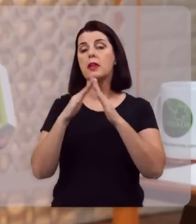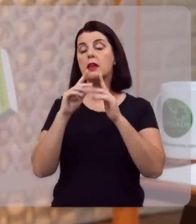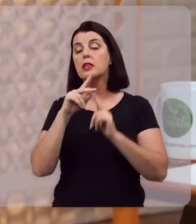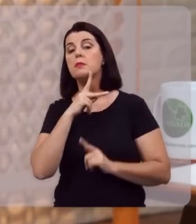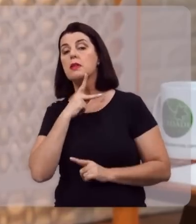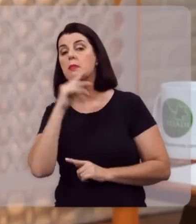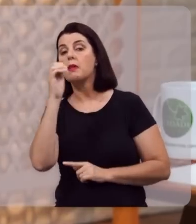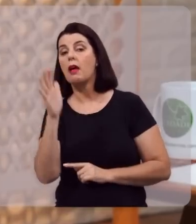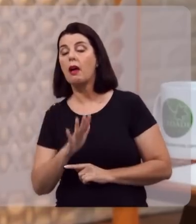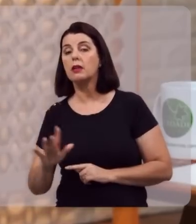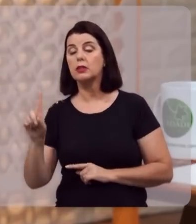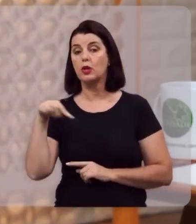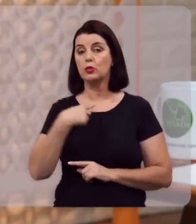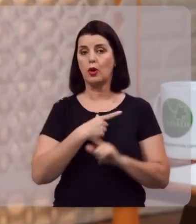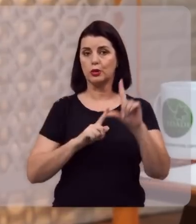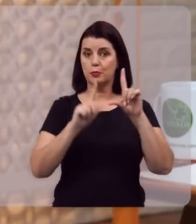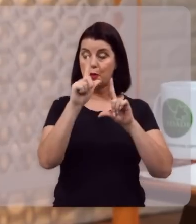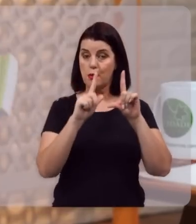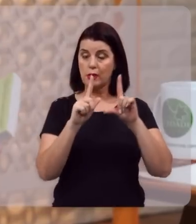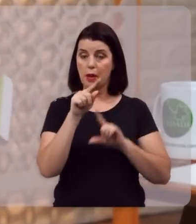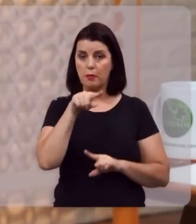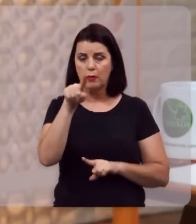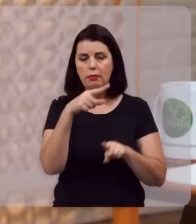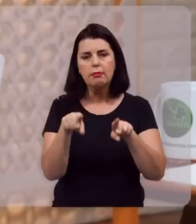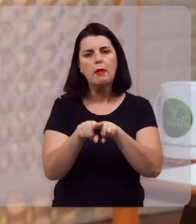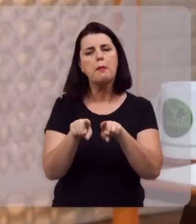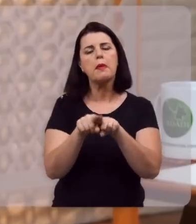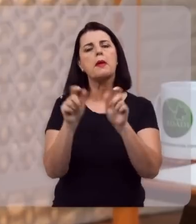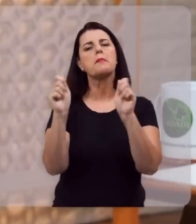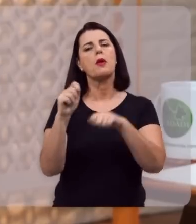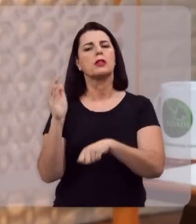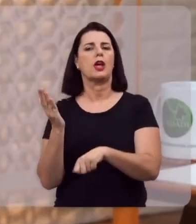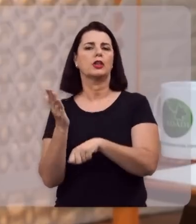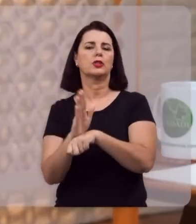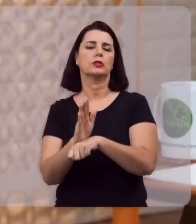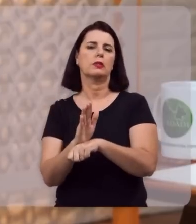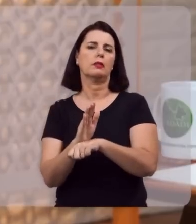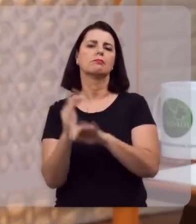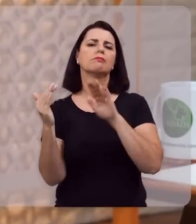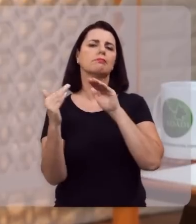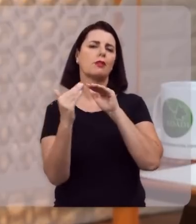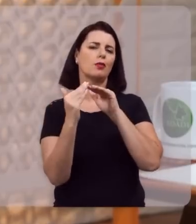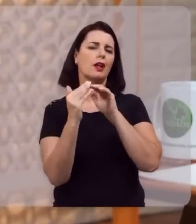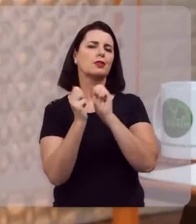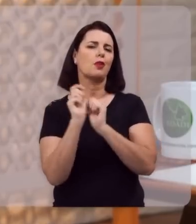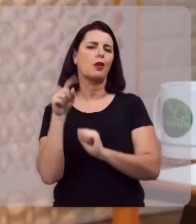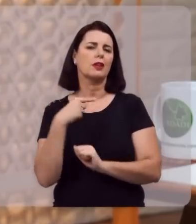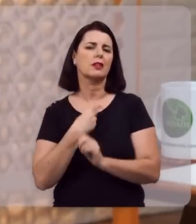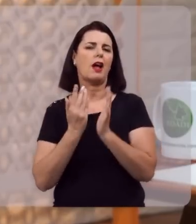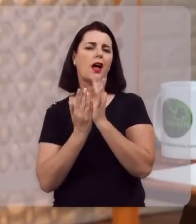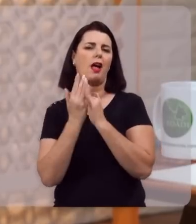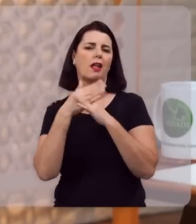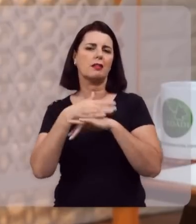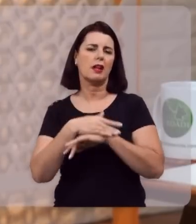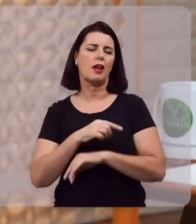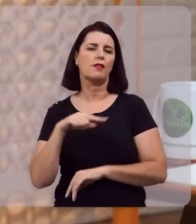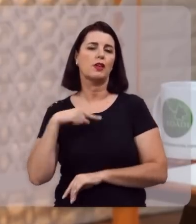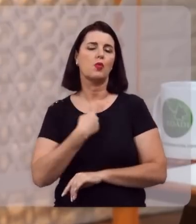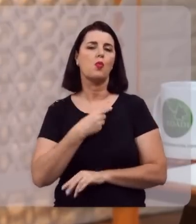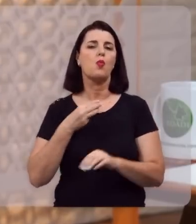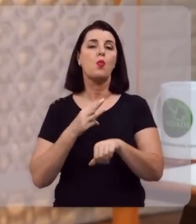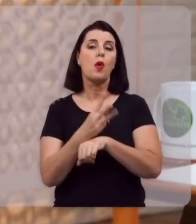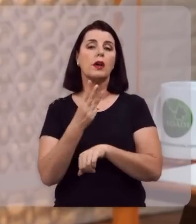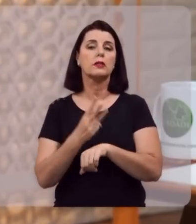Presbiteriana do Brasil, um pouquinho mais sobre o nosso programa e como você também pode ajudar, entre em contato conosco, faça isso por meio do